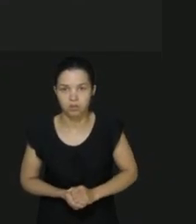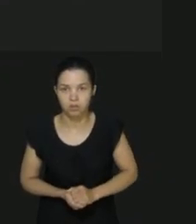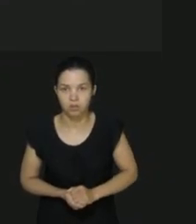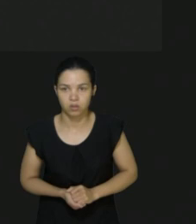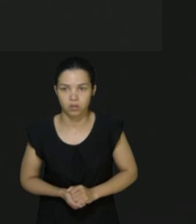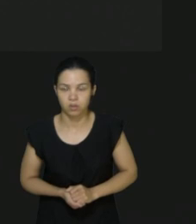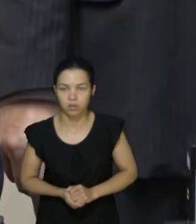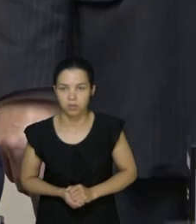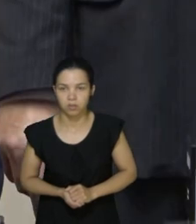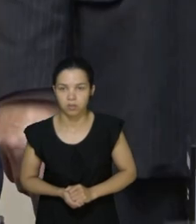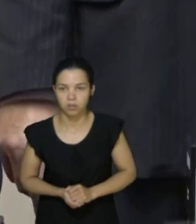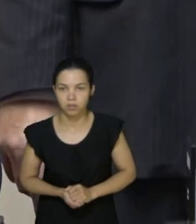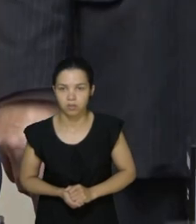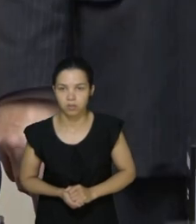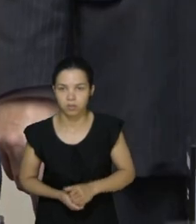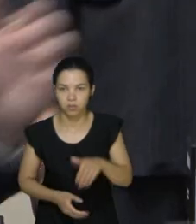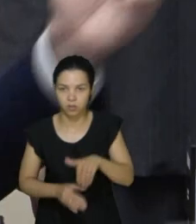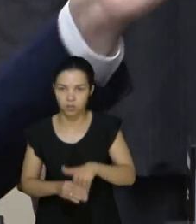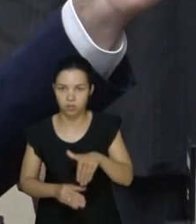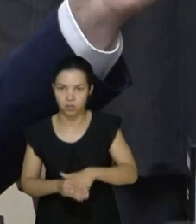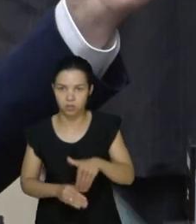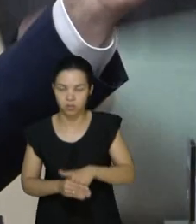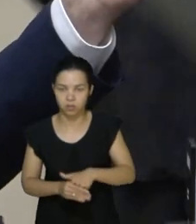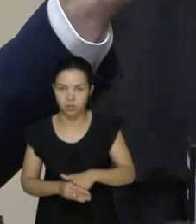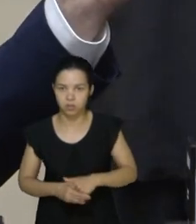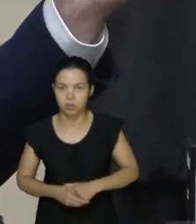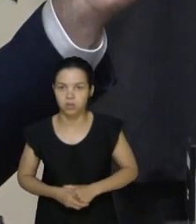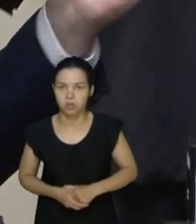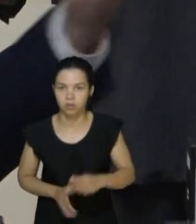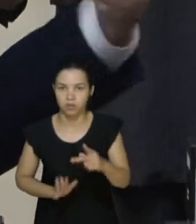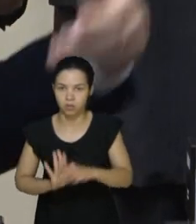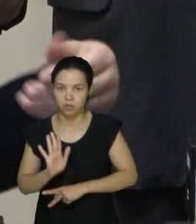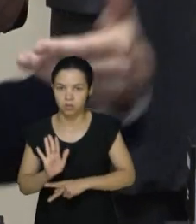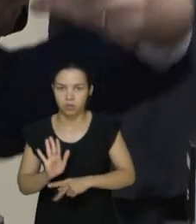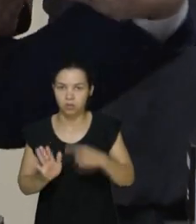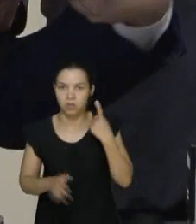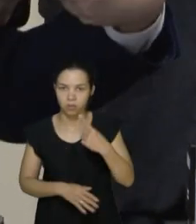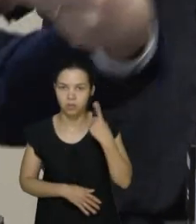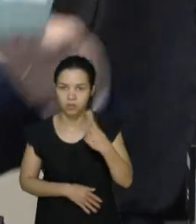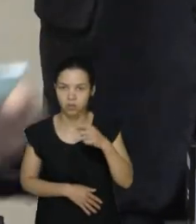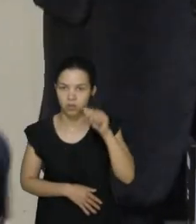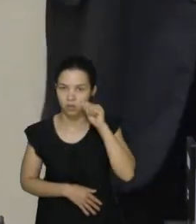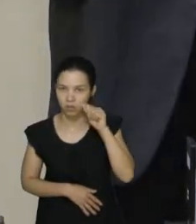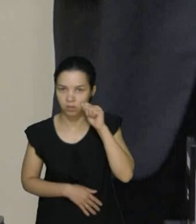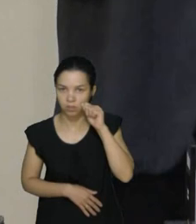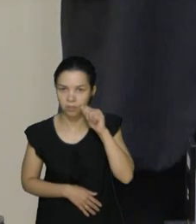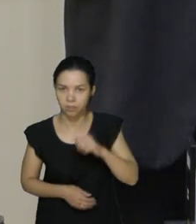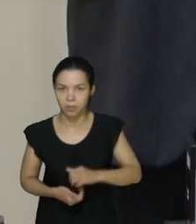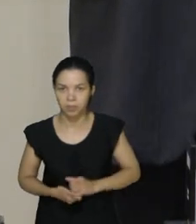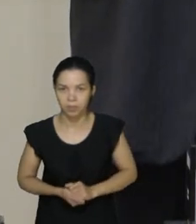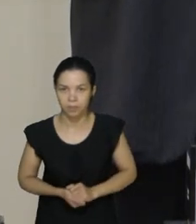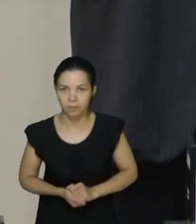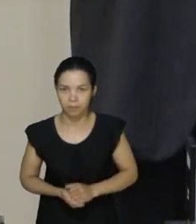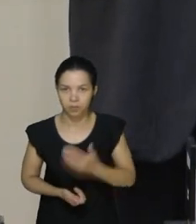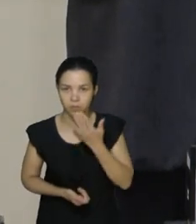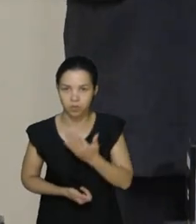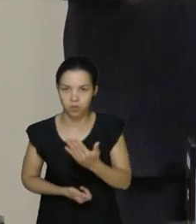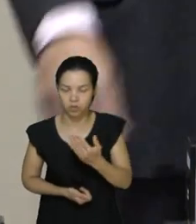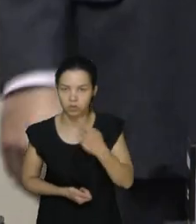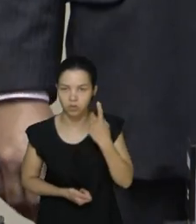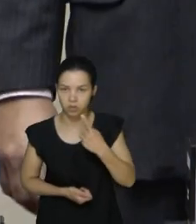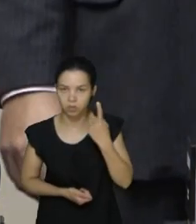Altair. Em votação, deputado, do projeto da deputada Ana Campagnolo. A pedido da